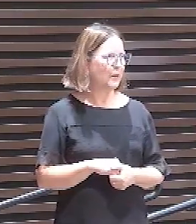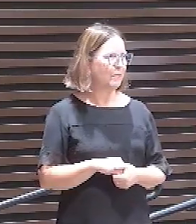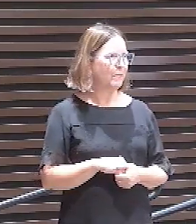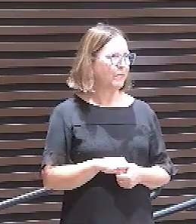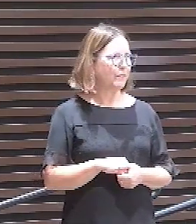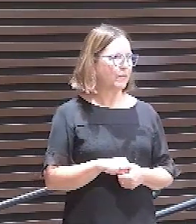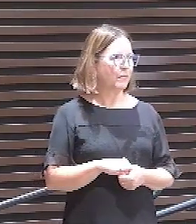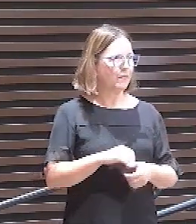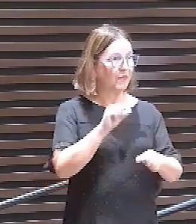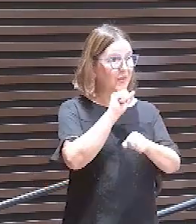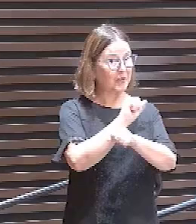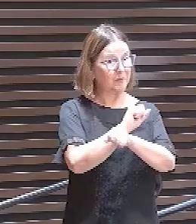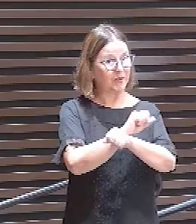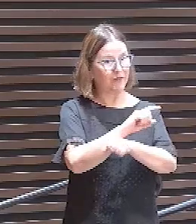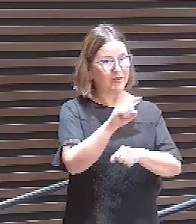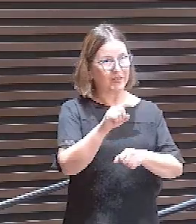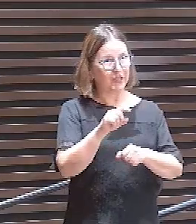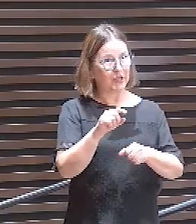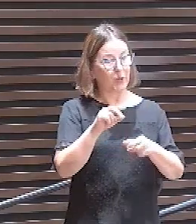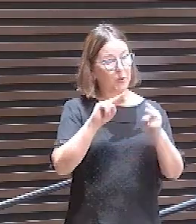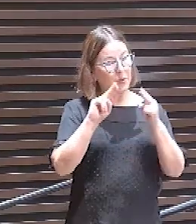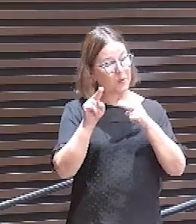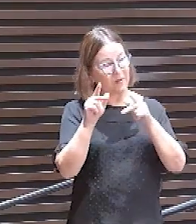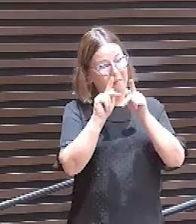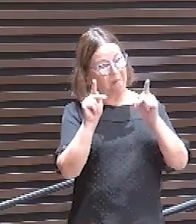Eu espero que você não durma em paz hoje.